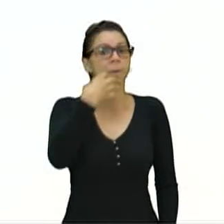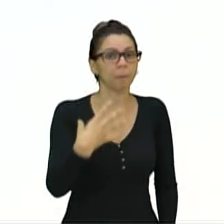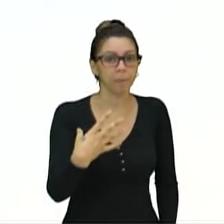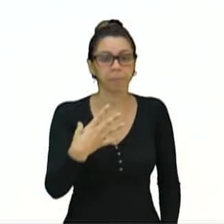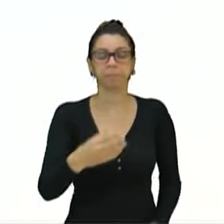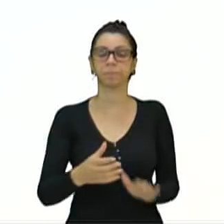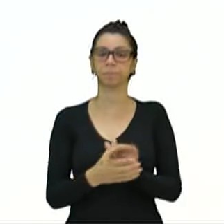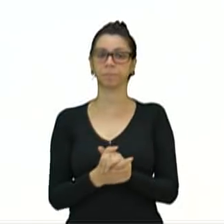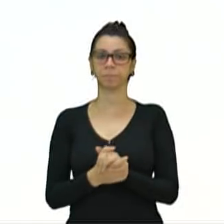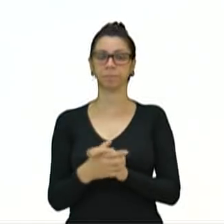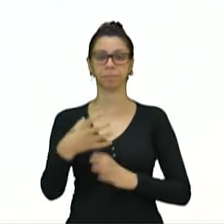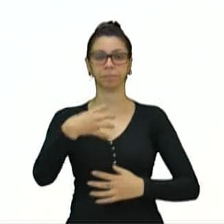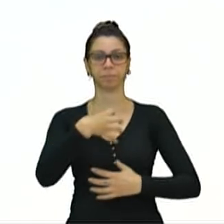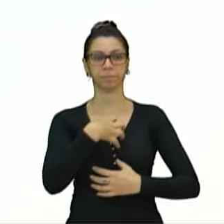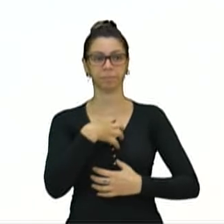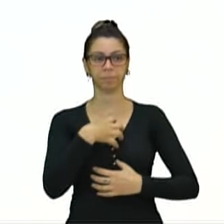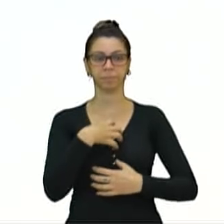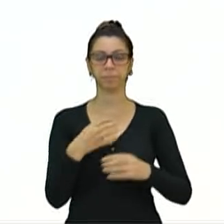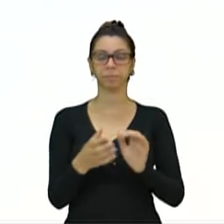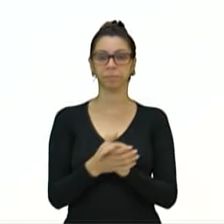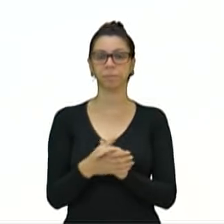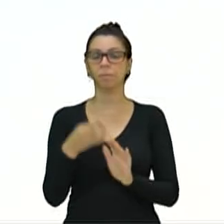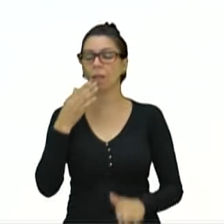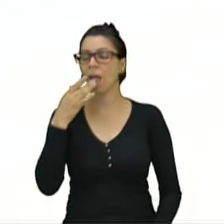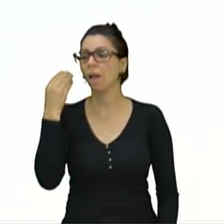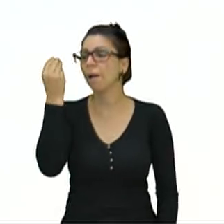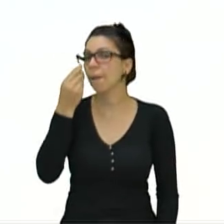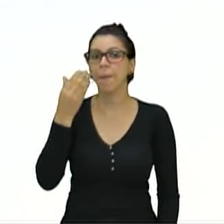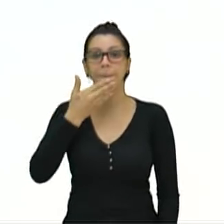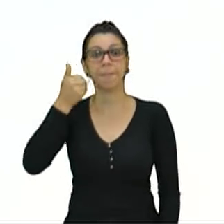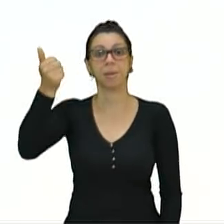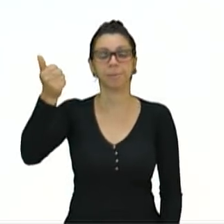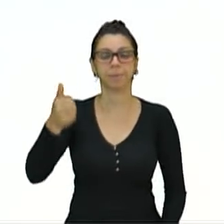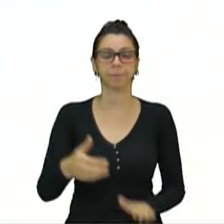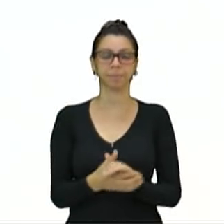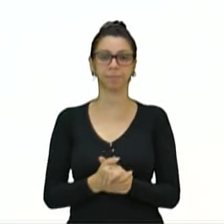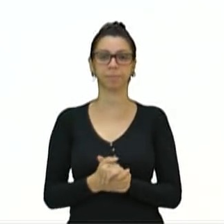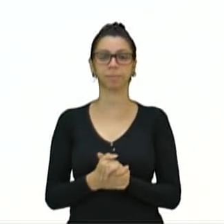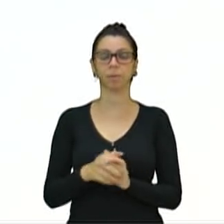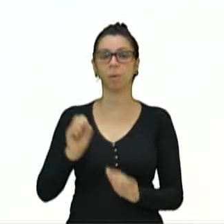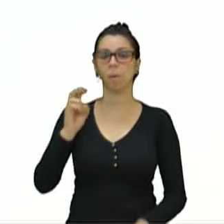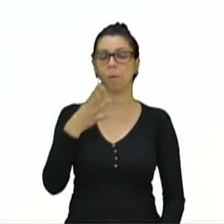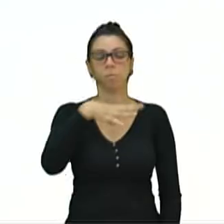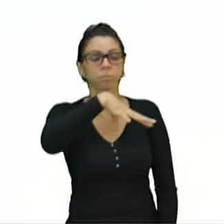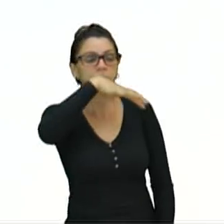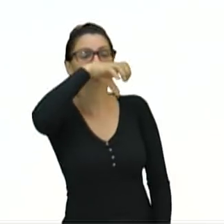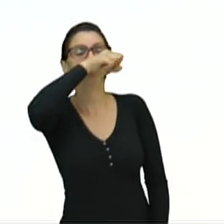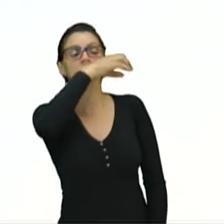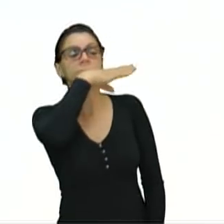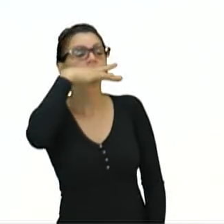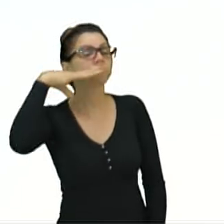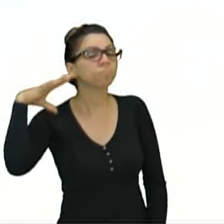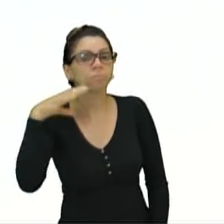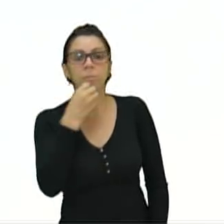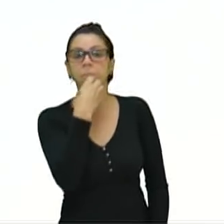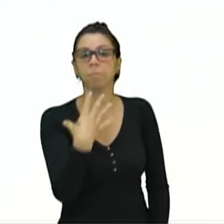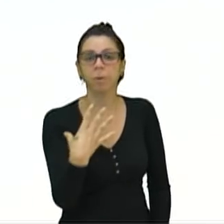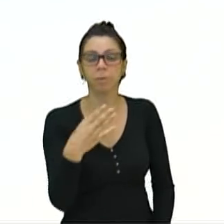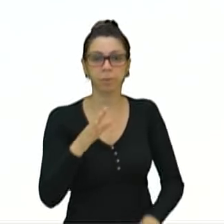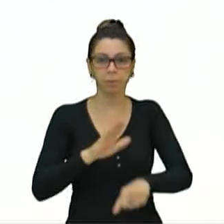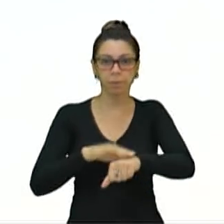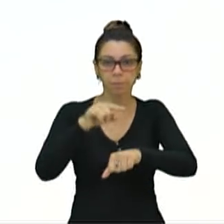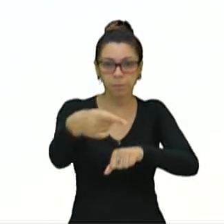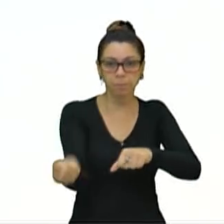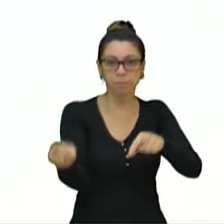C, sente melhor o sabor dos alimentos. Ou letra D, sente melhor o cheiro das coisas. Vou dar um tempinho e eu já